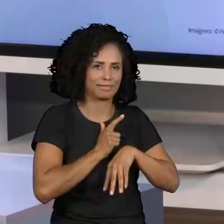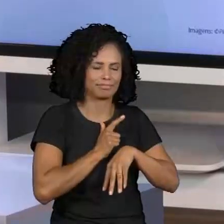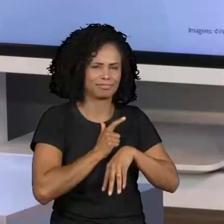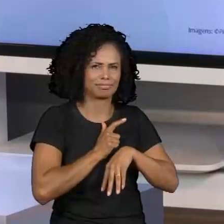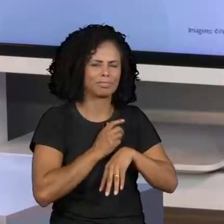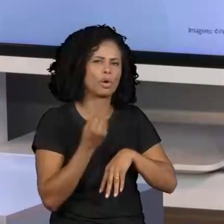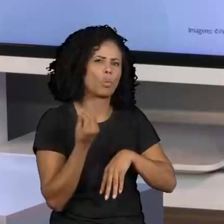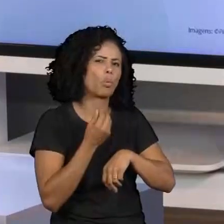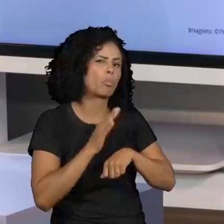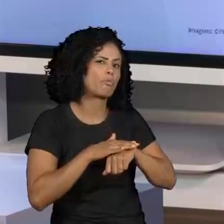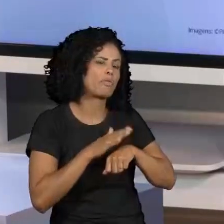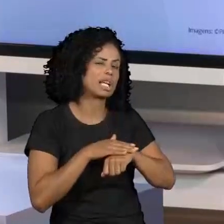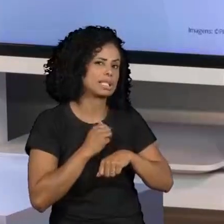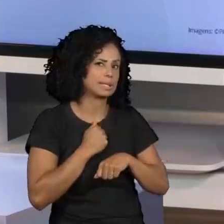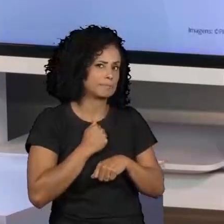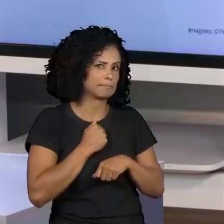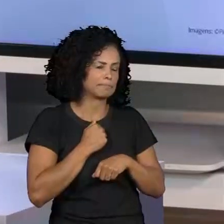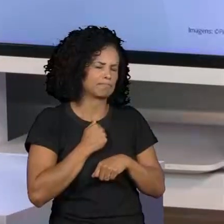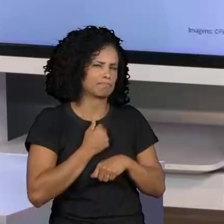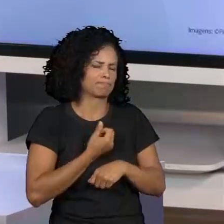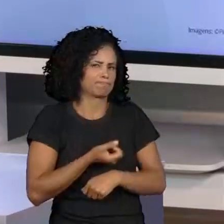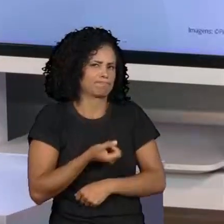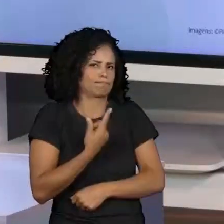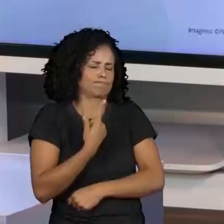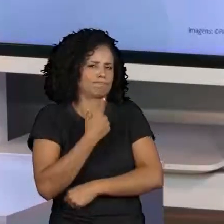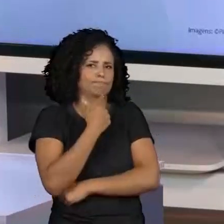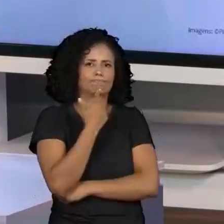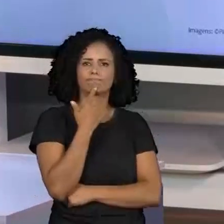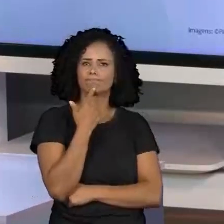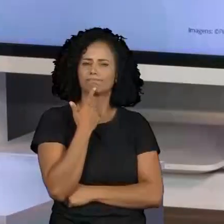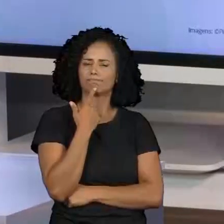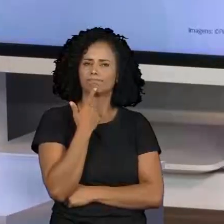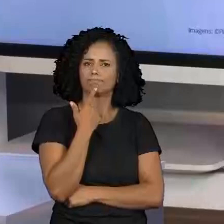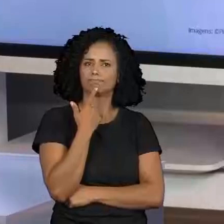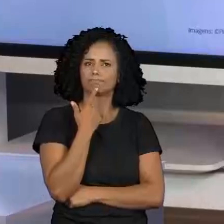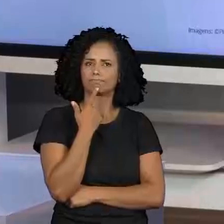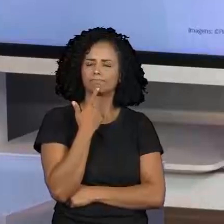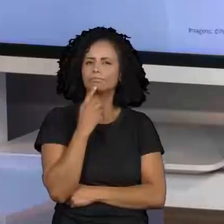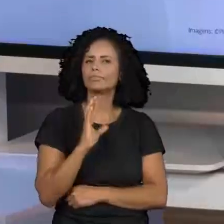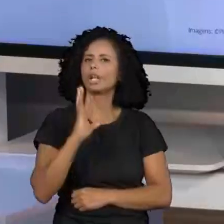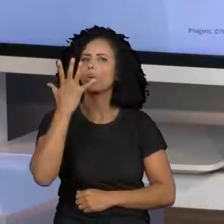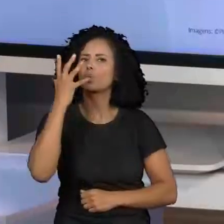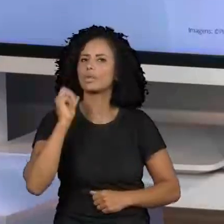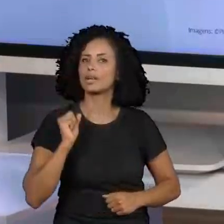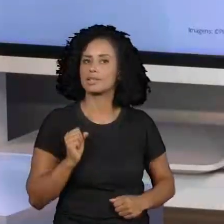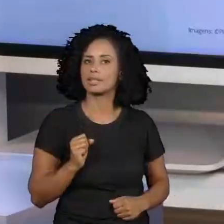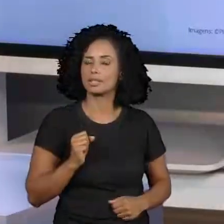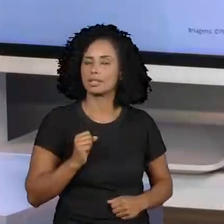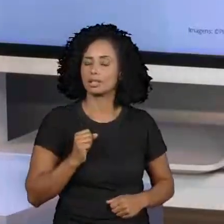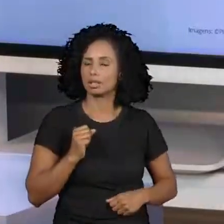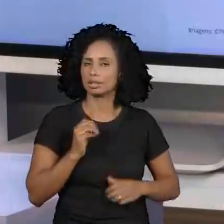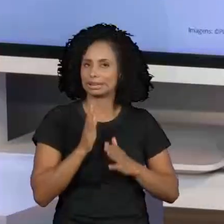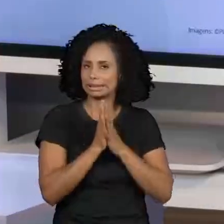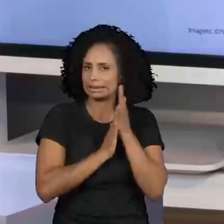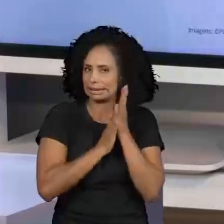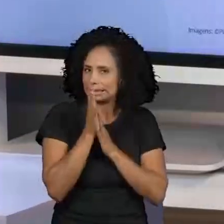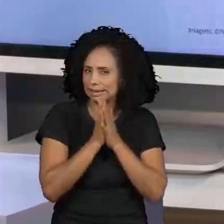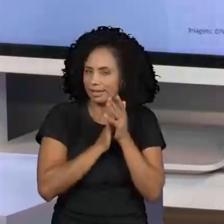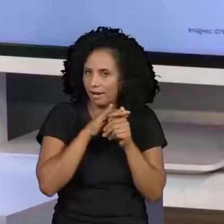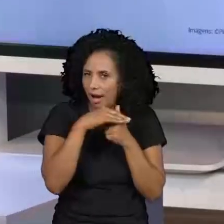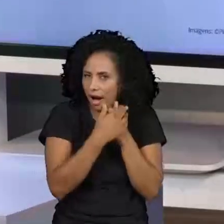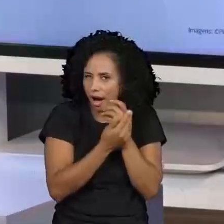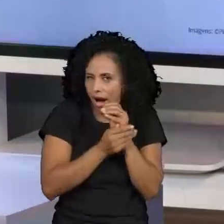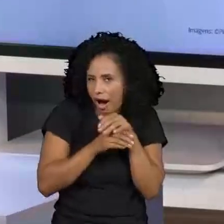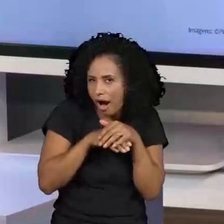escada? A escada apareceu, já estava lá. E aí, dessa casa,